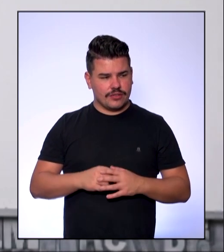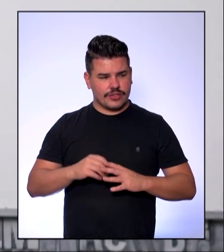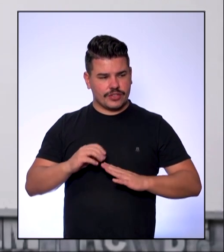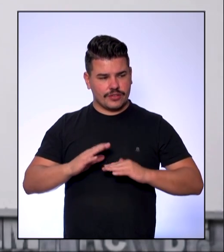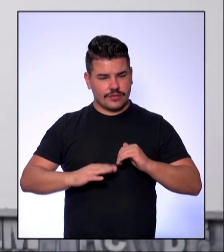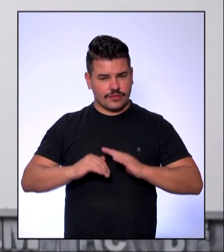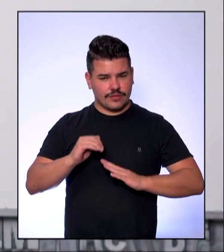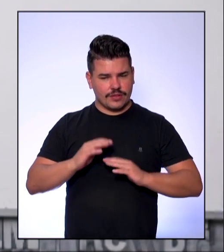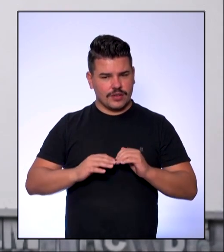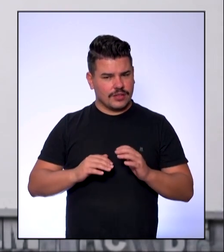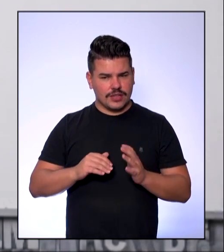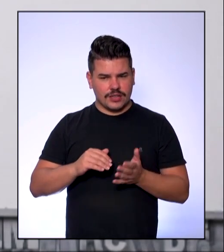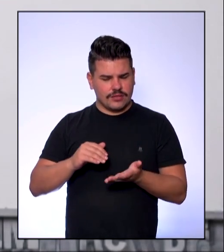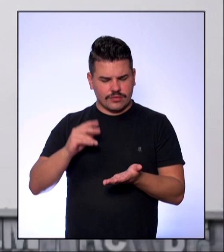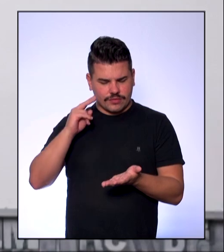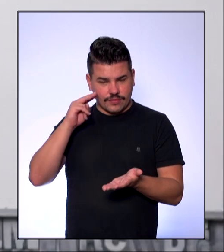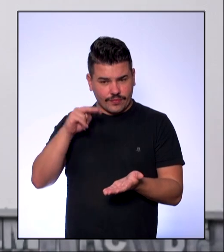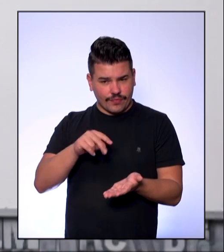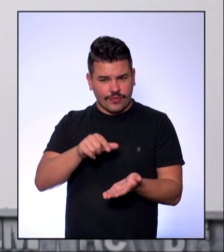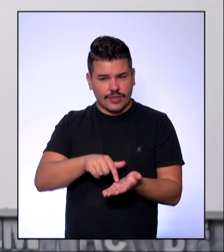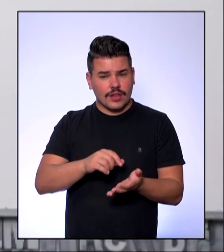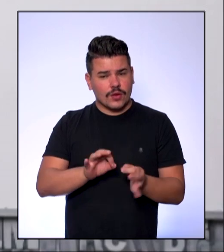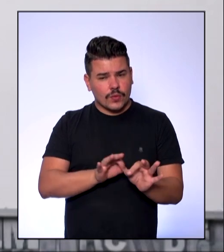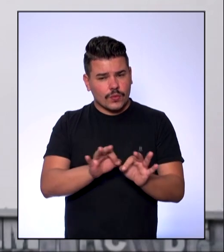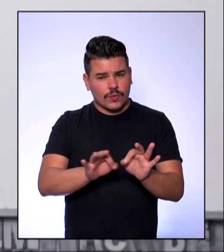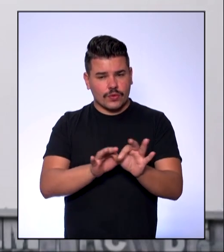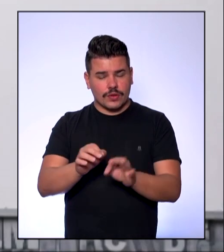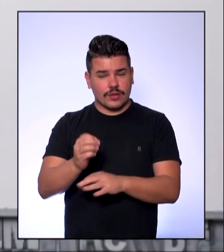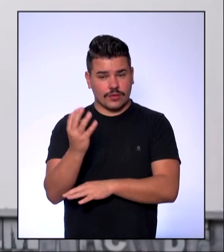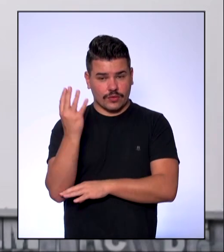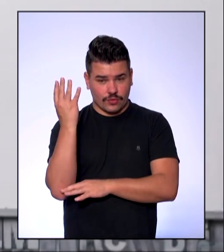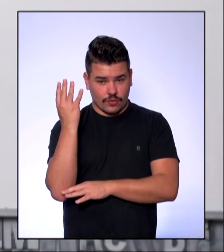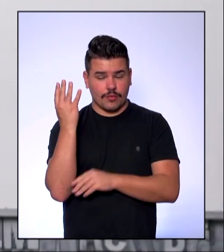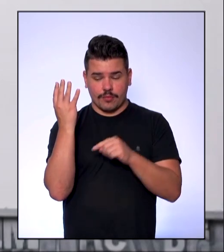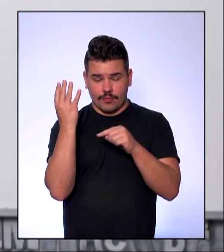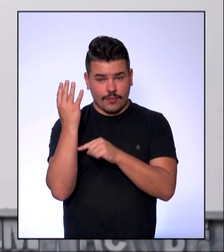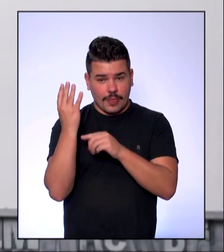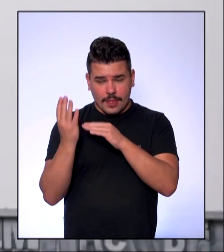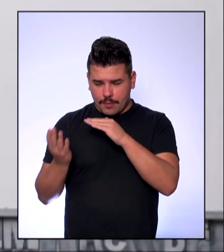em especial, a parte litorânea. O tronco Tupi-Guarani vai pegar a